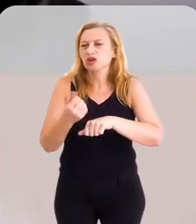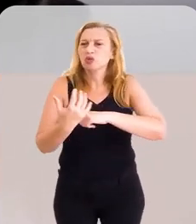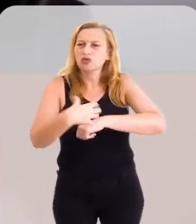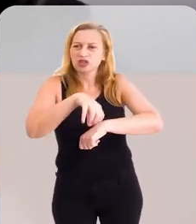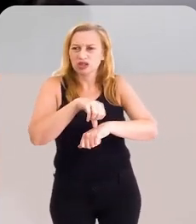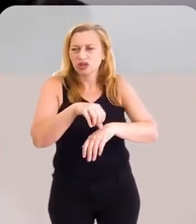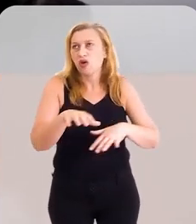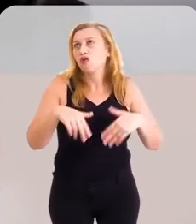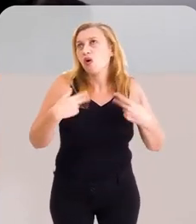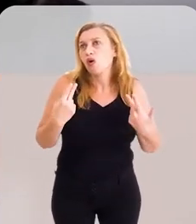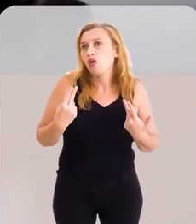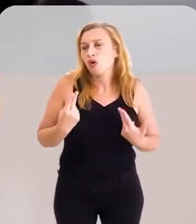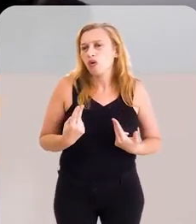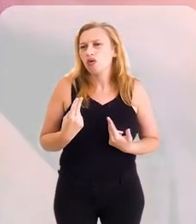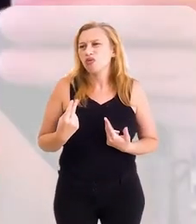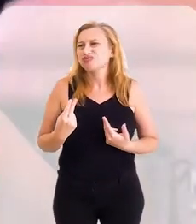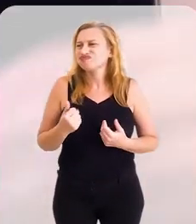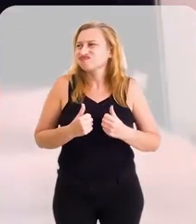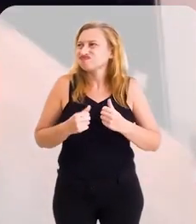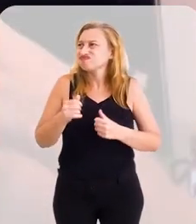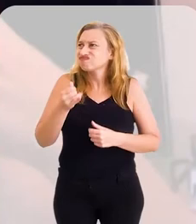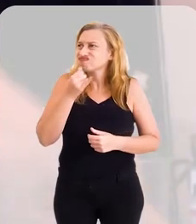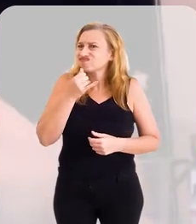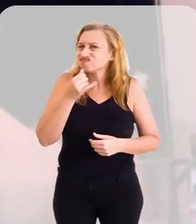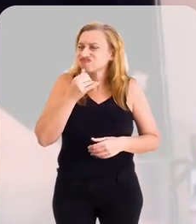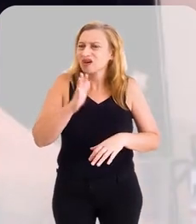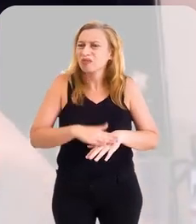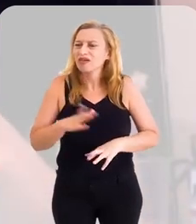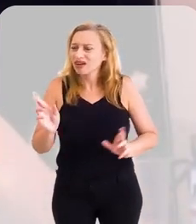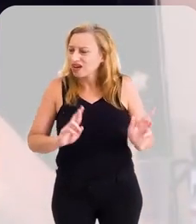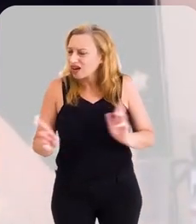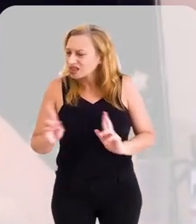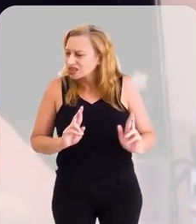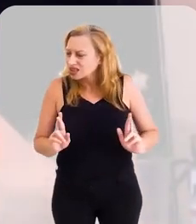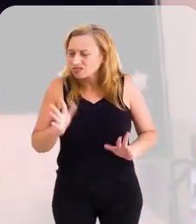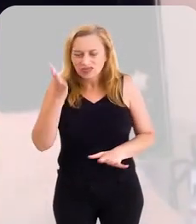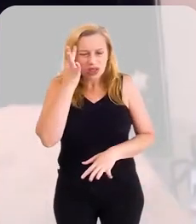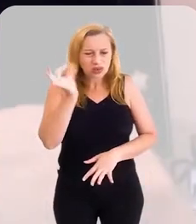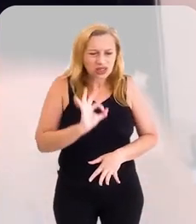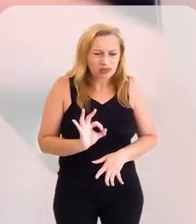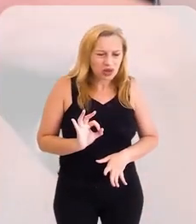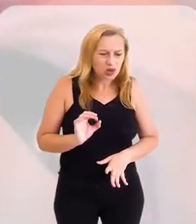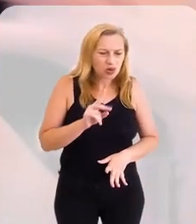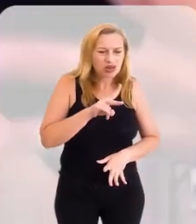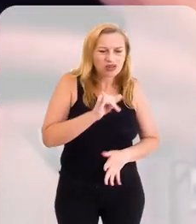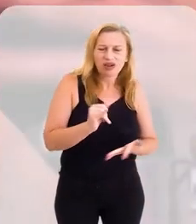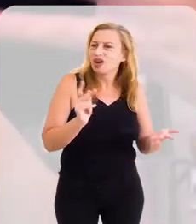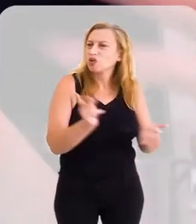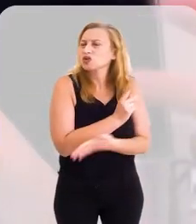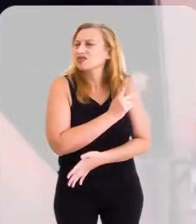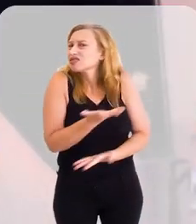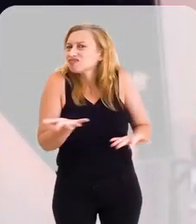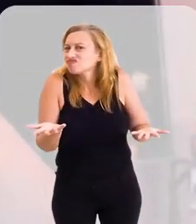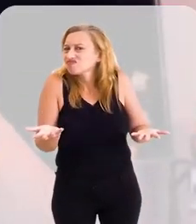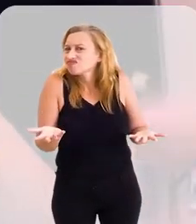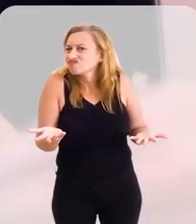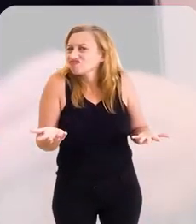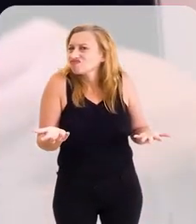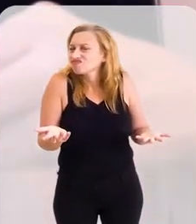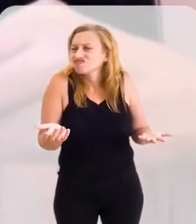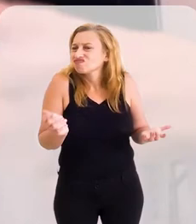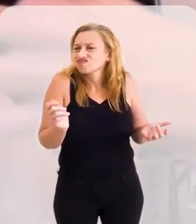por conta da Covid, ou era uma angústia mais relacionada ao não saber o que vai